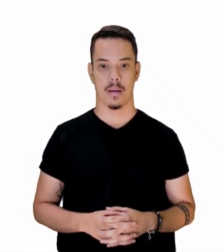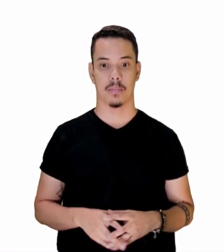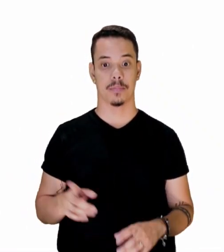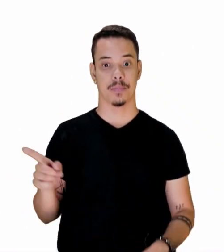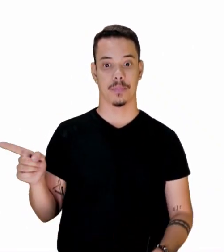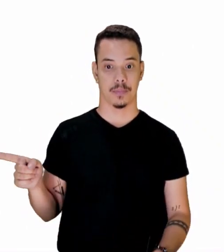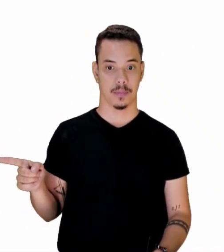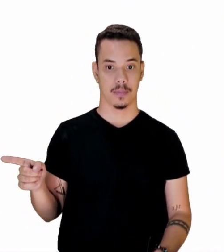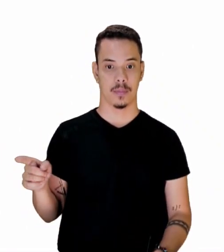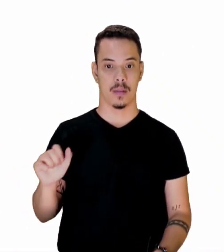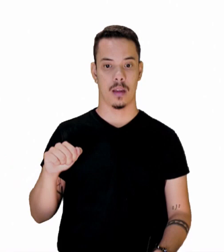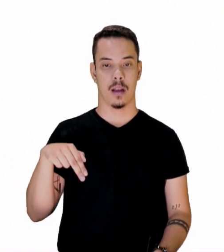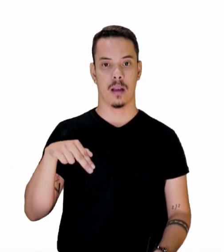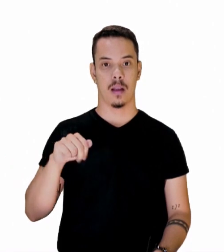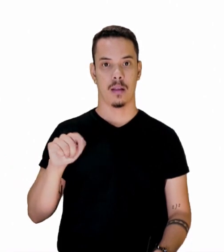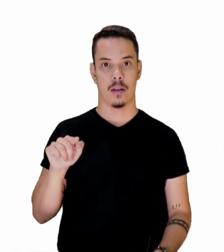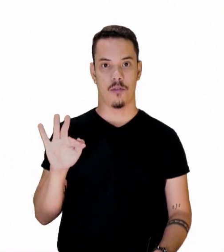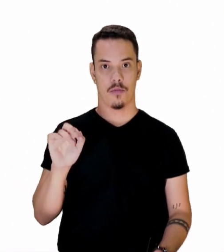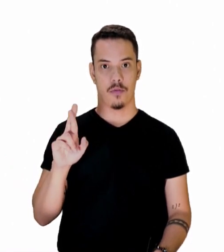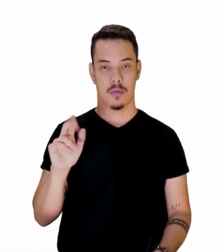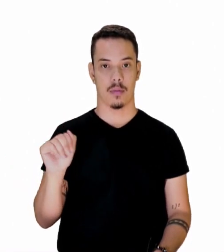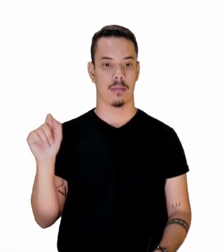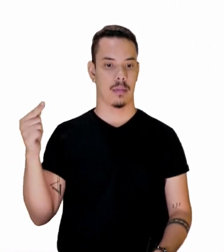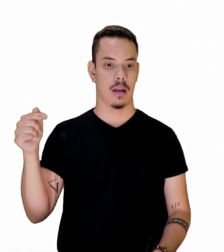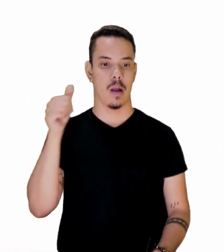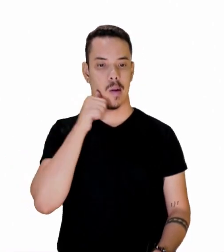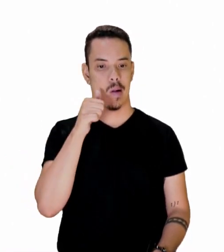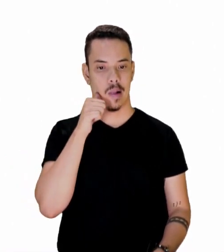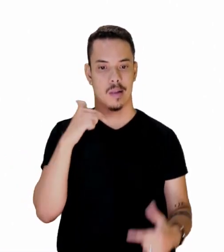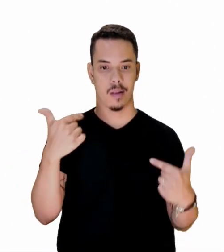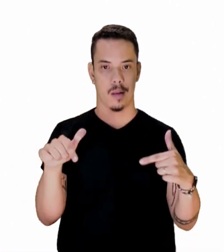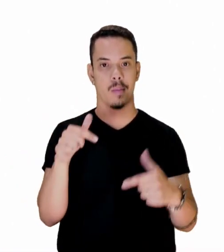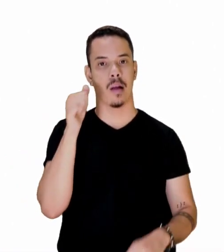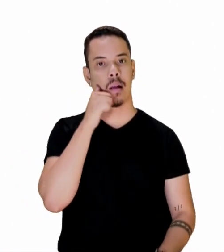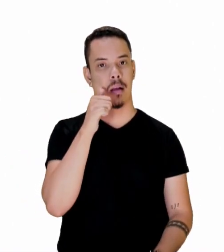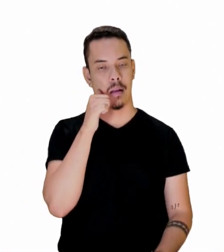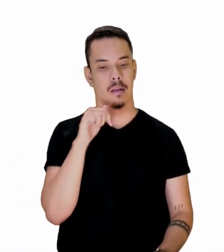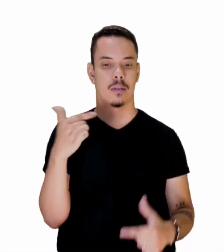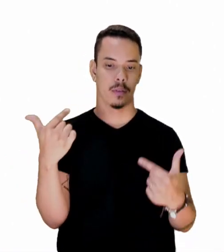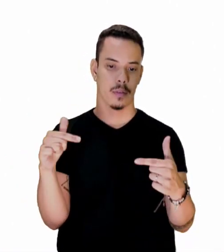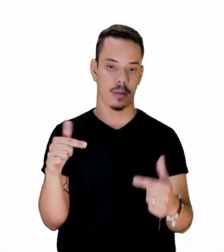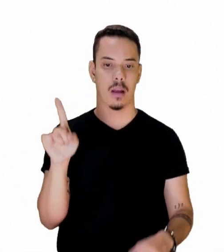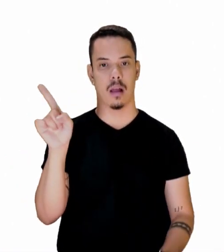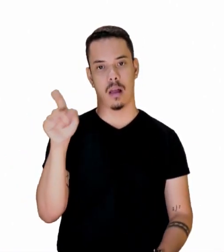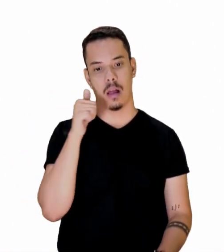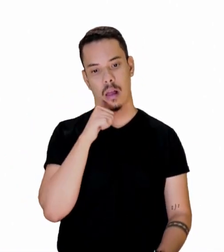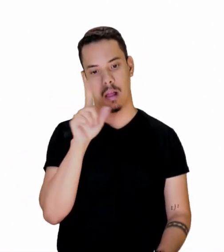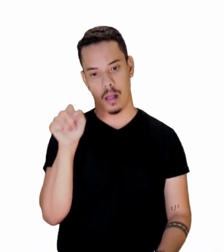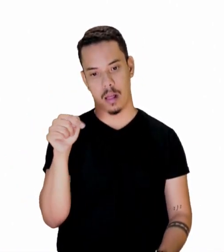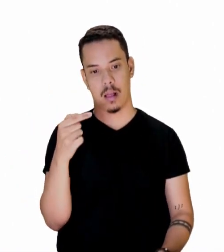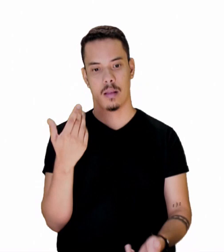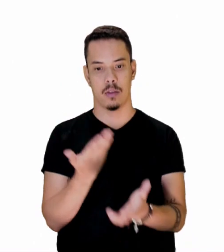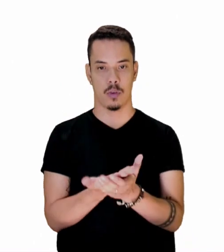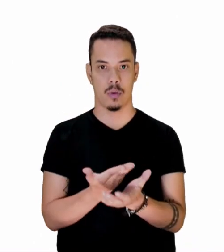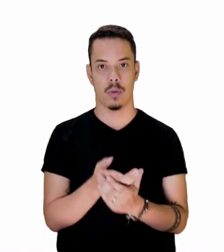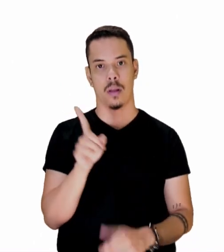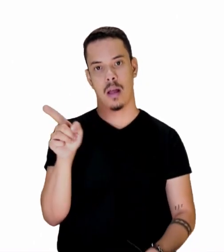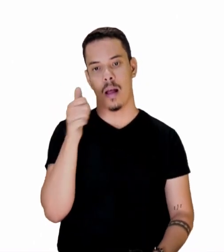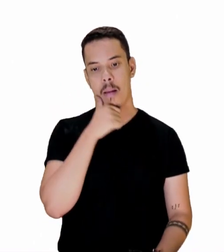anáfora, olha só, ela trabalha, ela estuda, ela é mãe, ela é